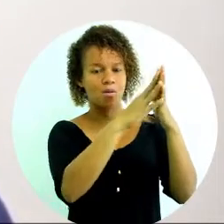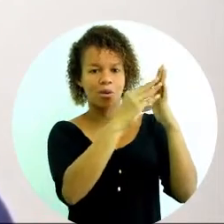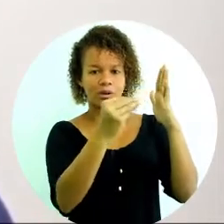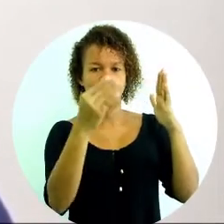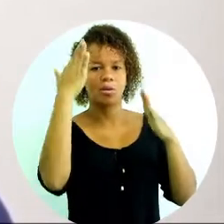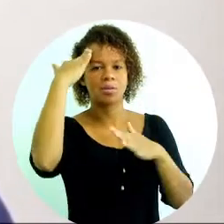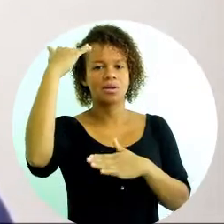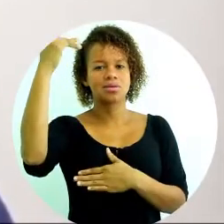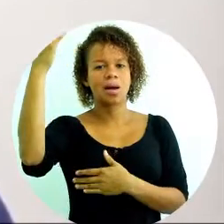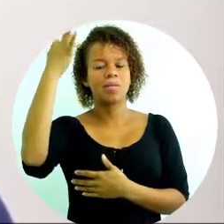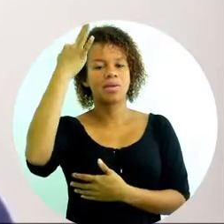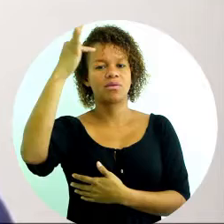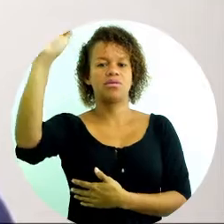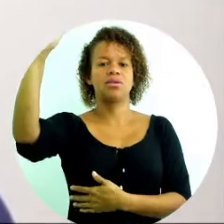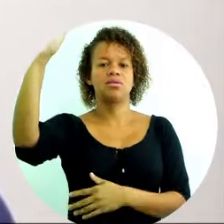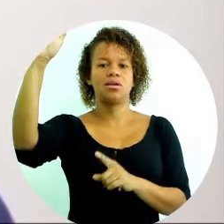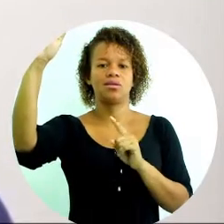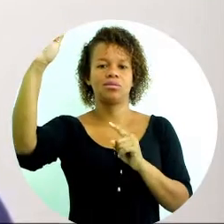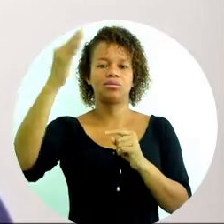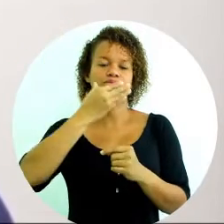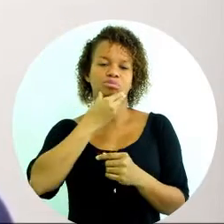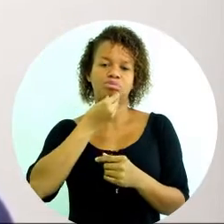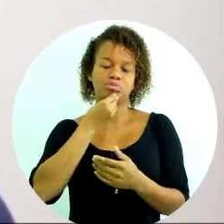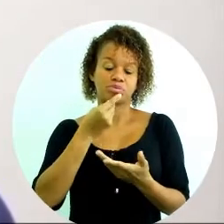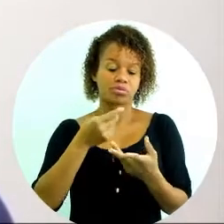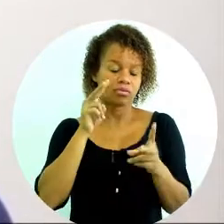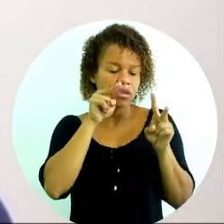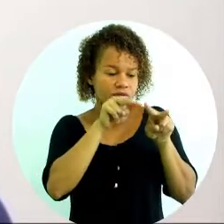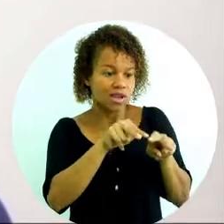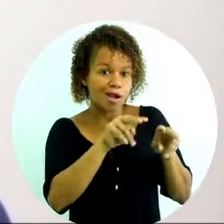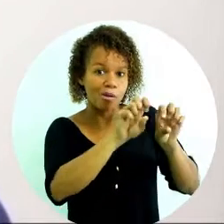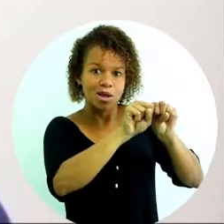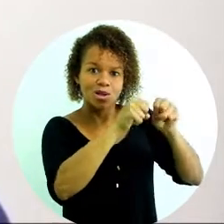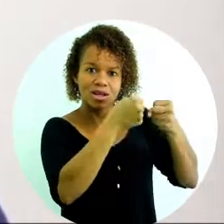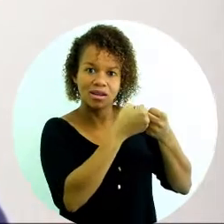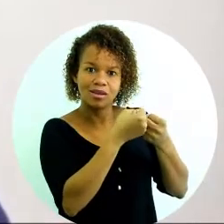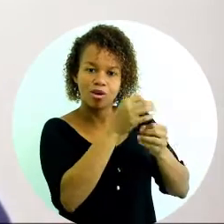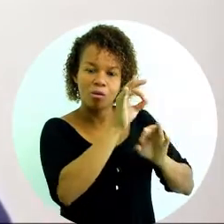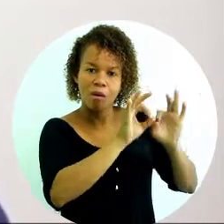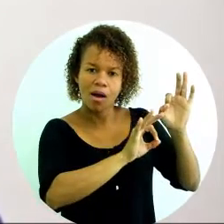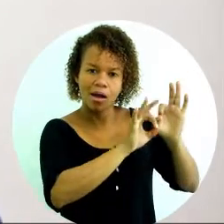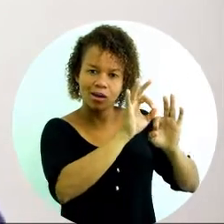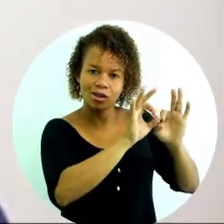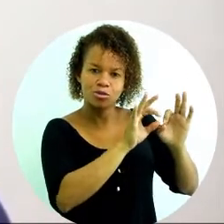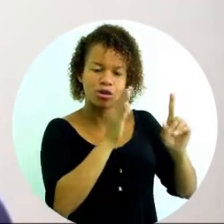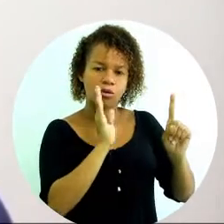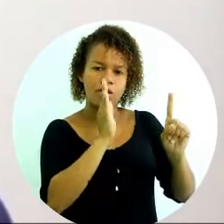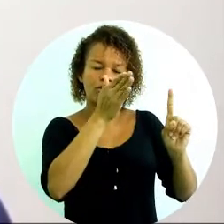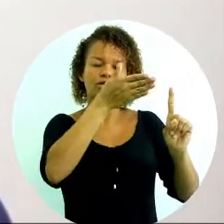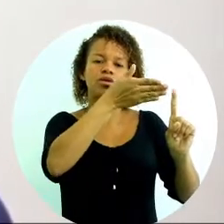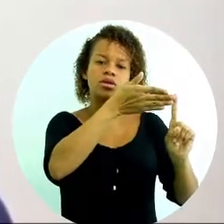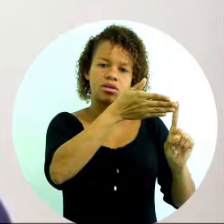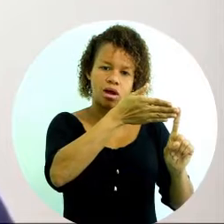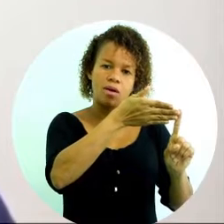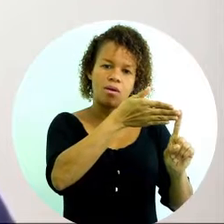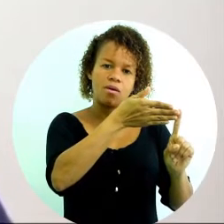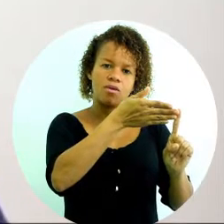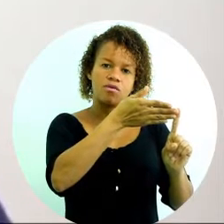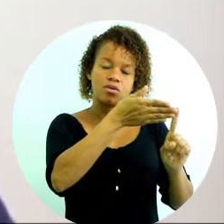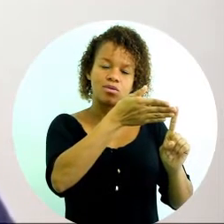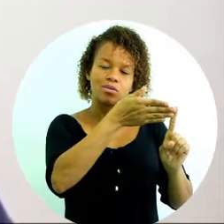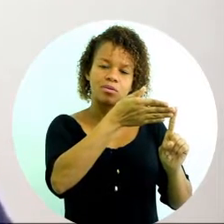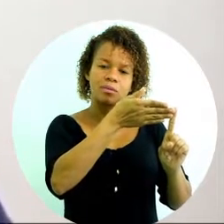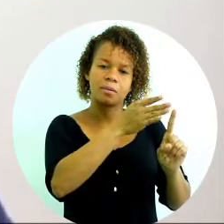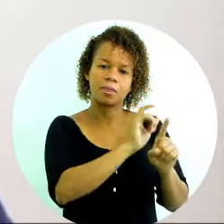modelo do pensador francês Émile Durkheim, que vê a sociedade como um organismo tendo uma função, o